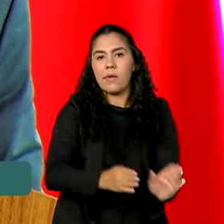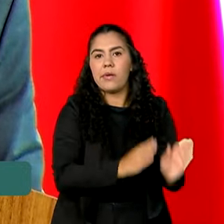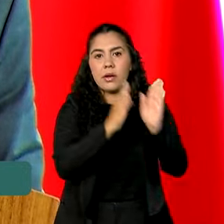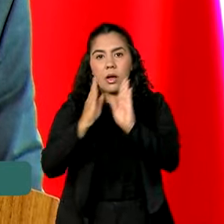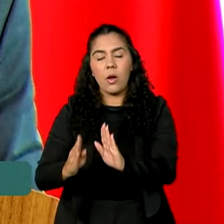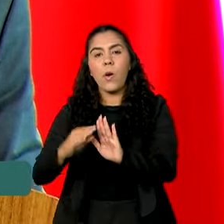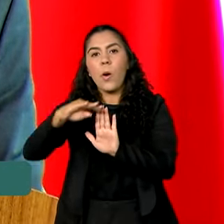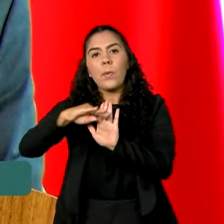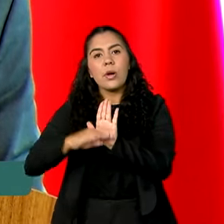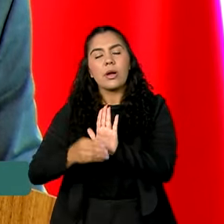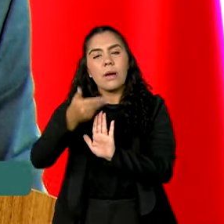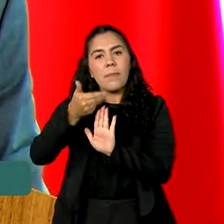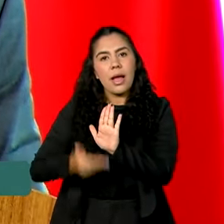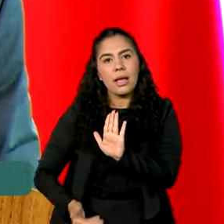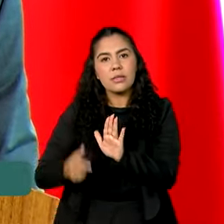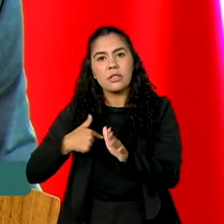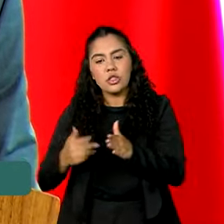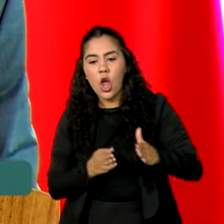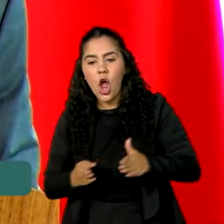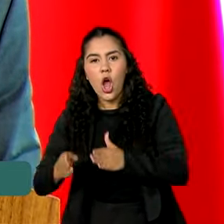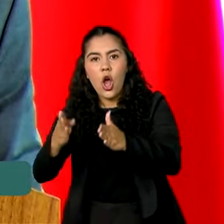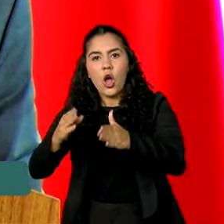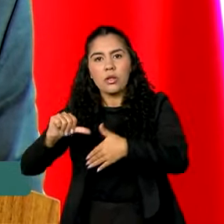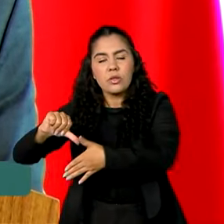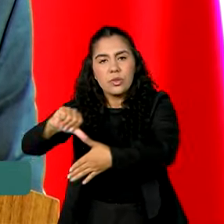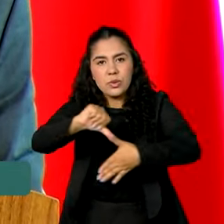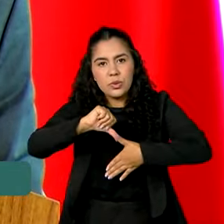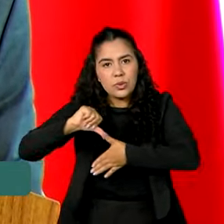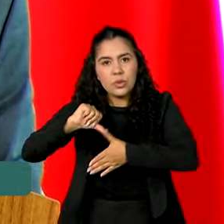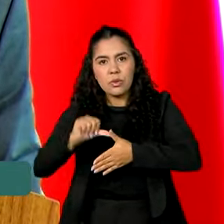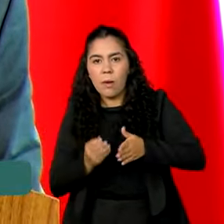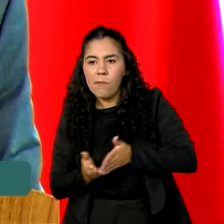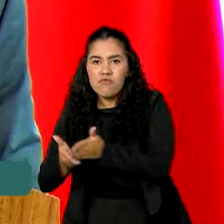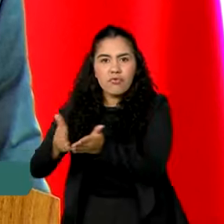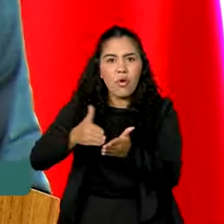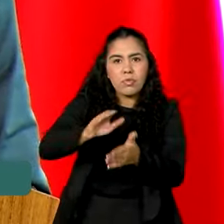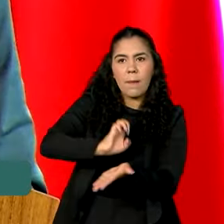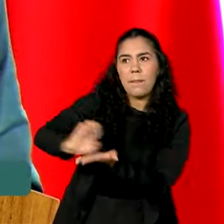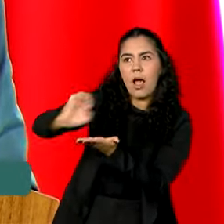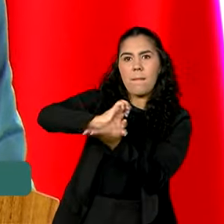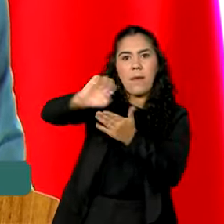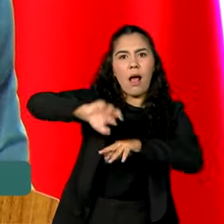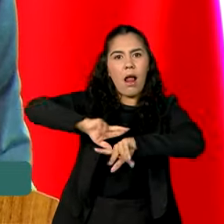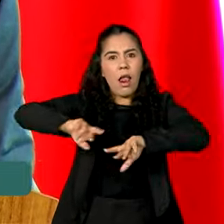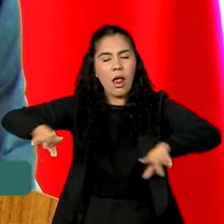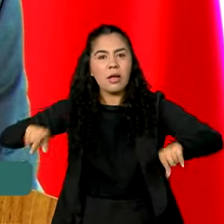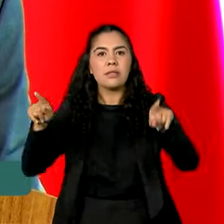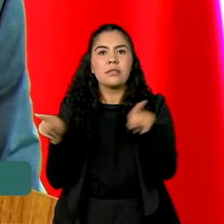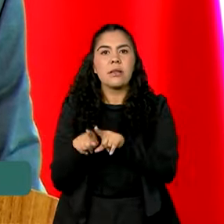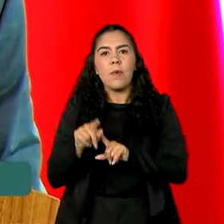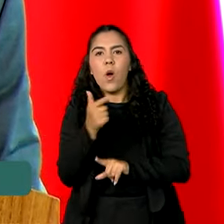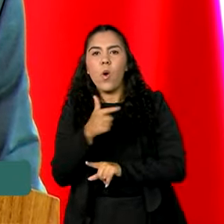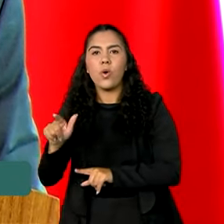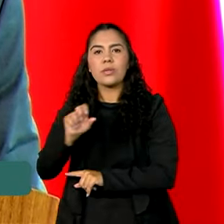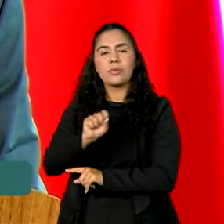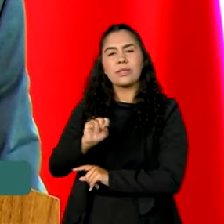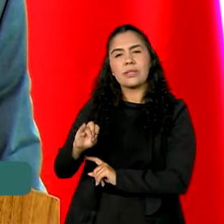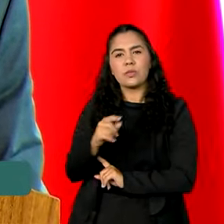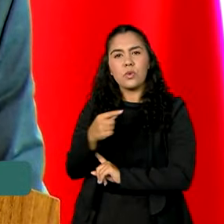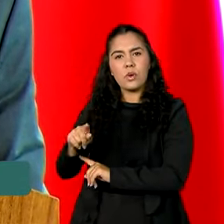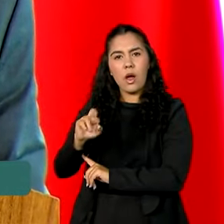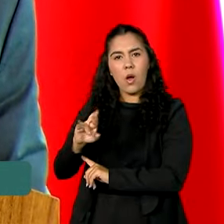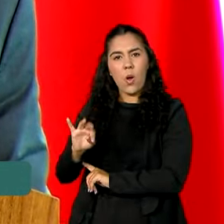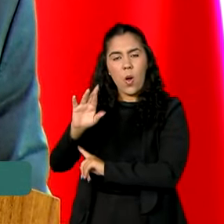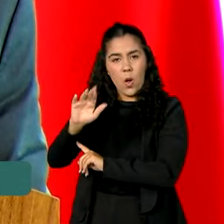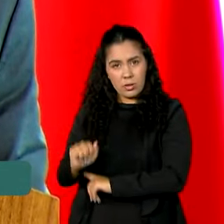Integração Sul-Americana e o Plano de Transformação Ecológica e a Iniciativa Cinturão e Rota. Para